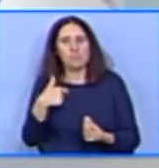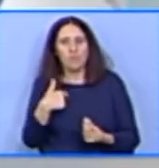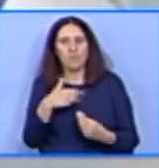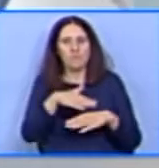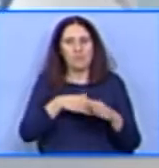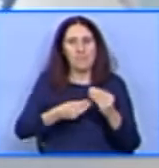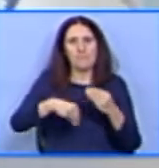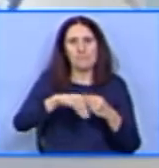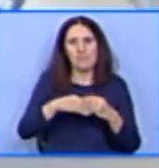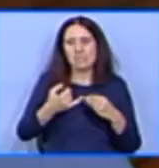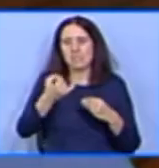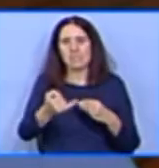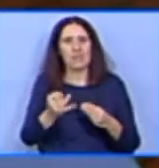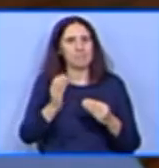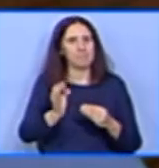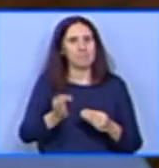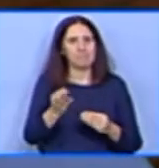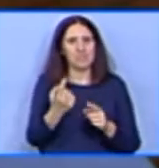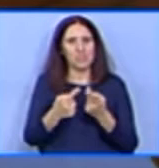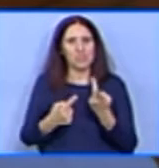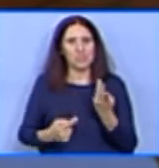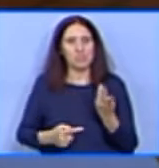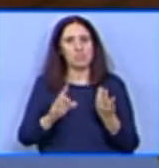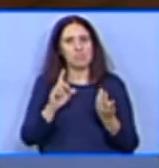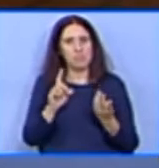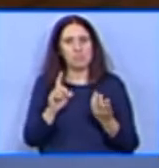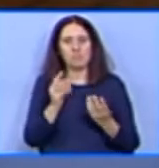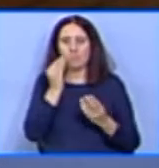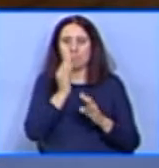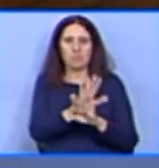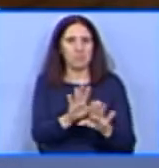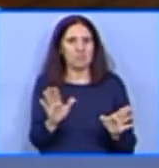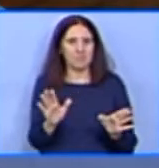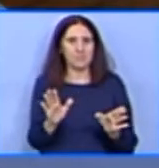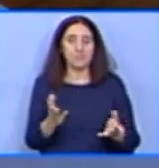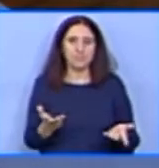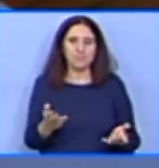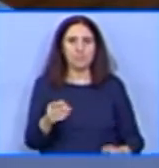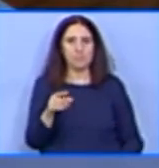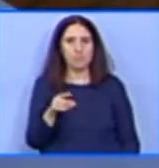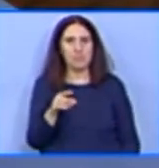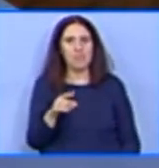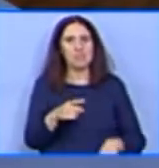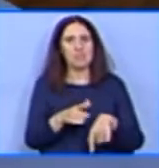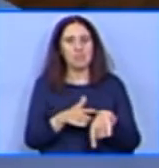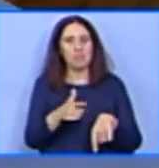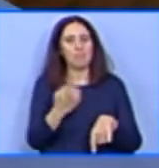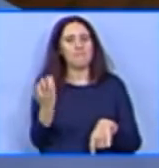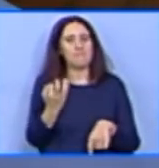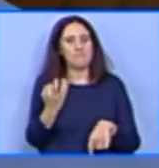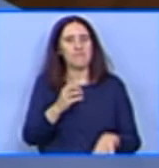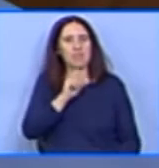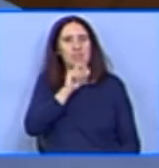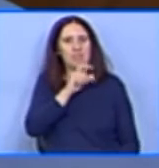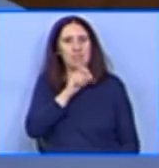mais qualquer coisa a seguir, tenho que fazer isto, mas o estar por estar. Ora, nesses tempos pode-se de facto